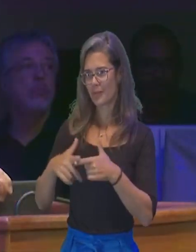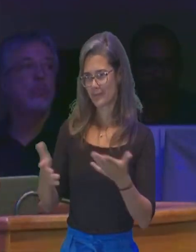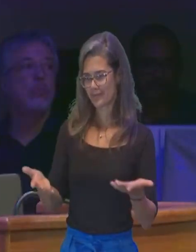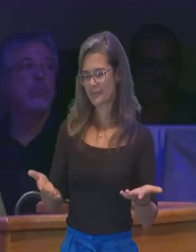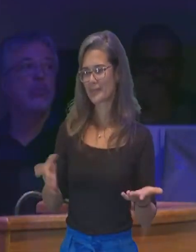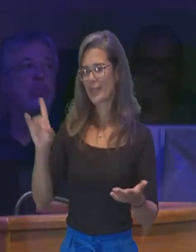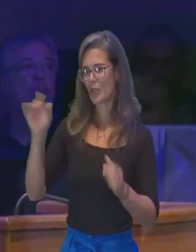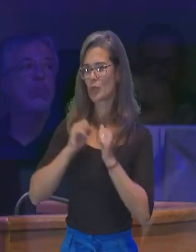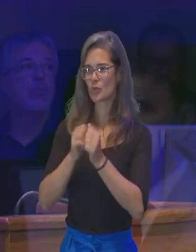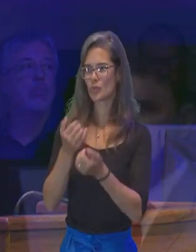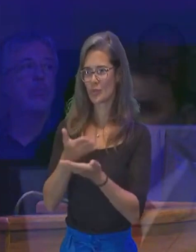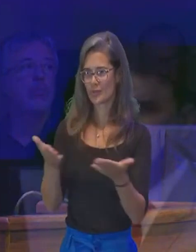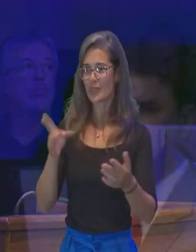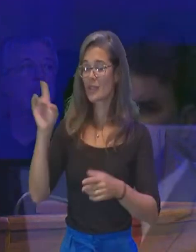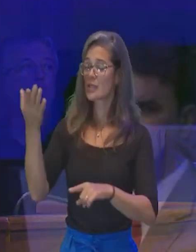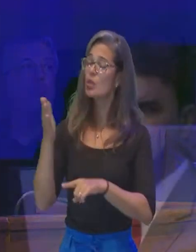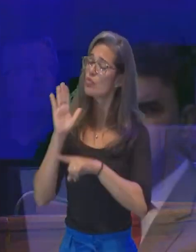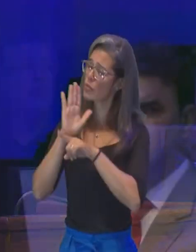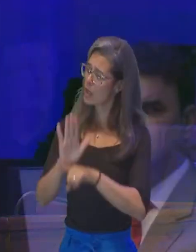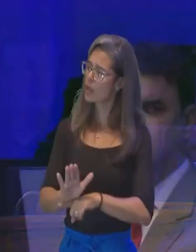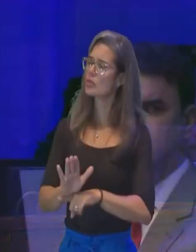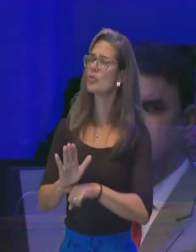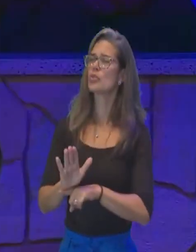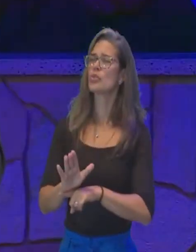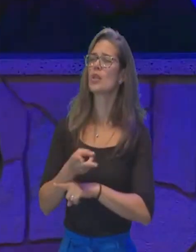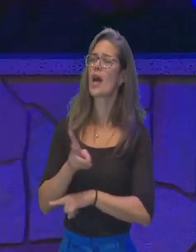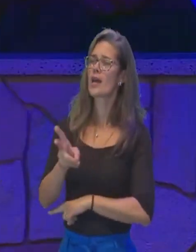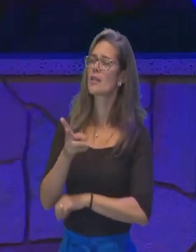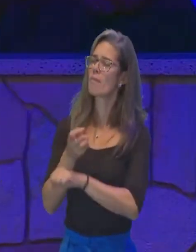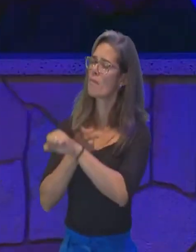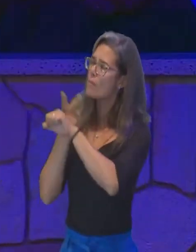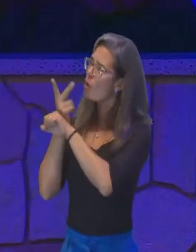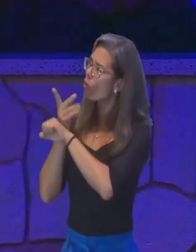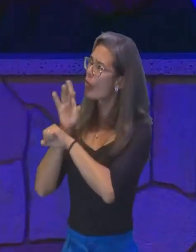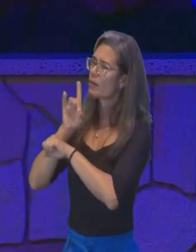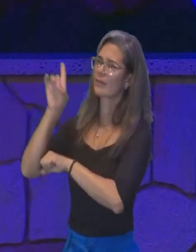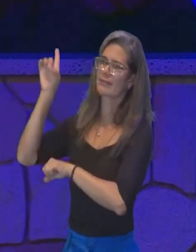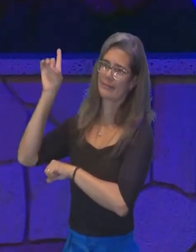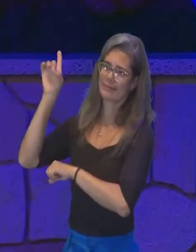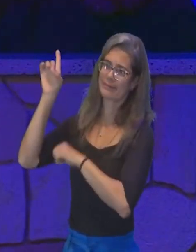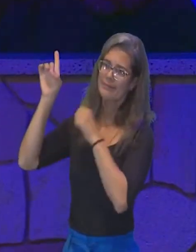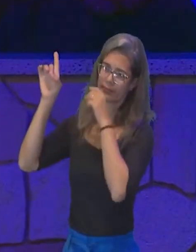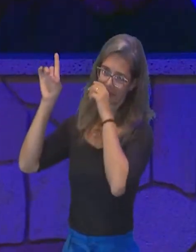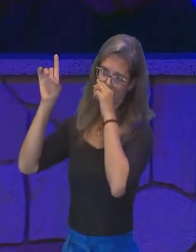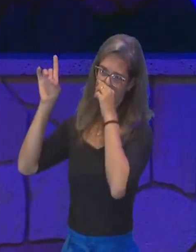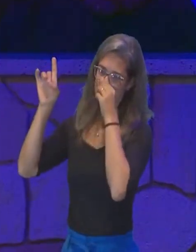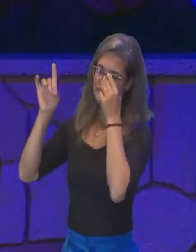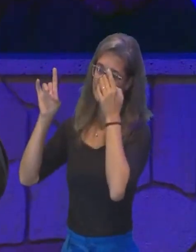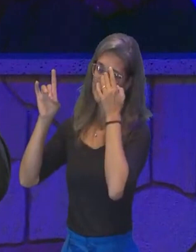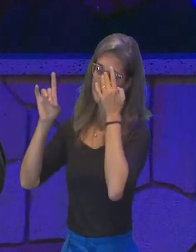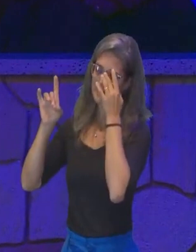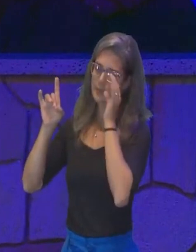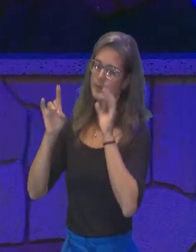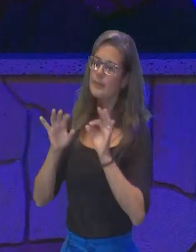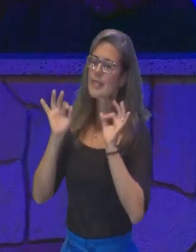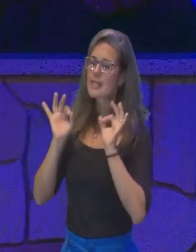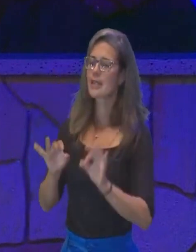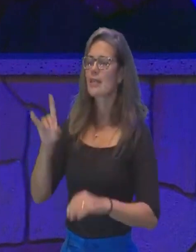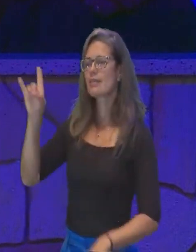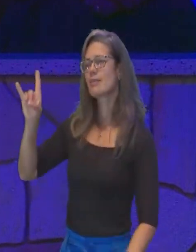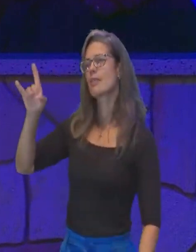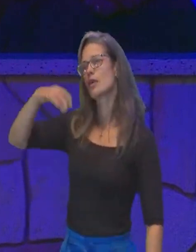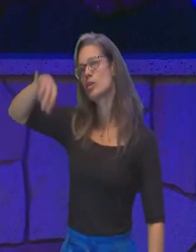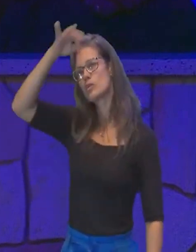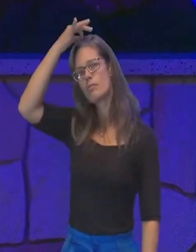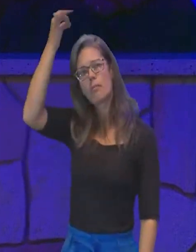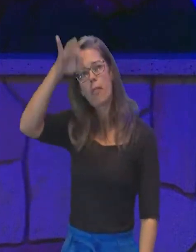Senhor, queridos, a buscarmos a sua presença nesta noite. Certamente o Espírito de Deus já está falando